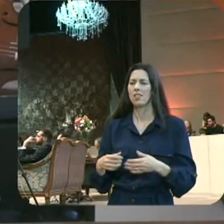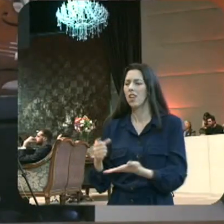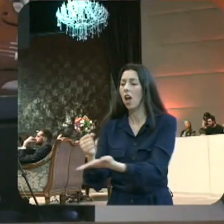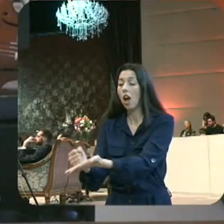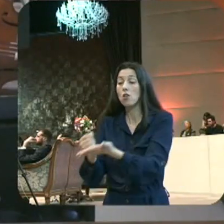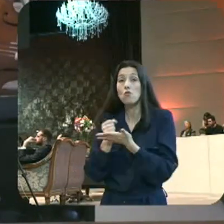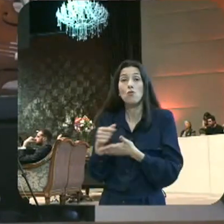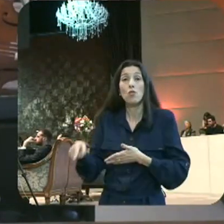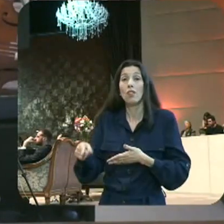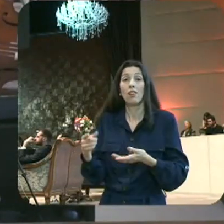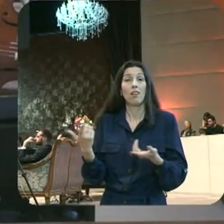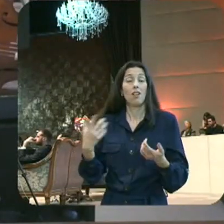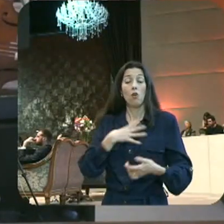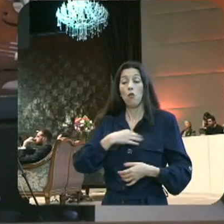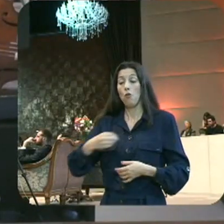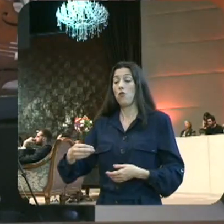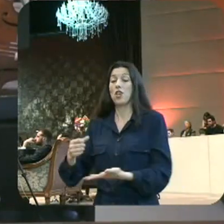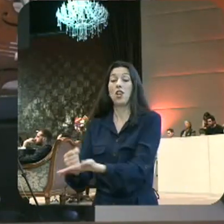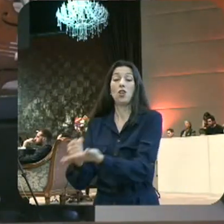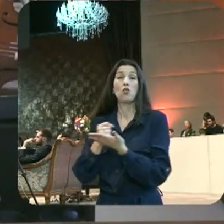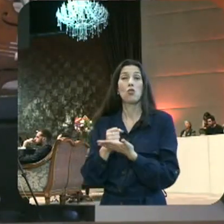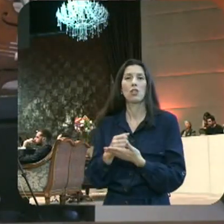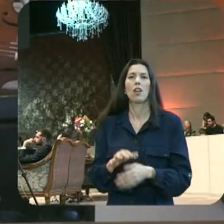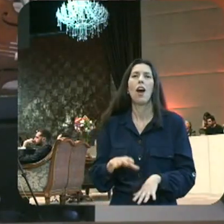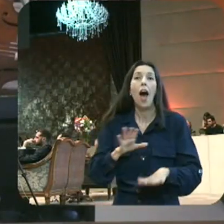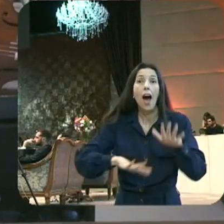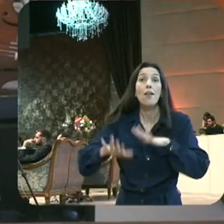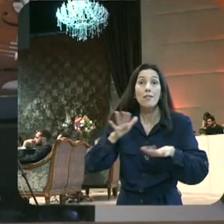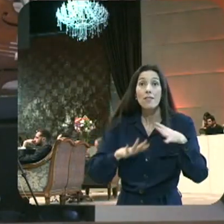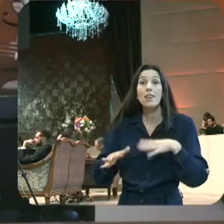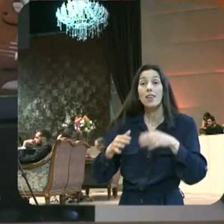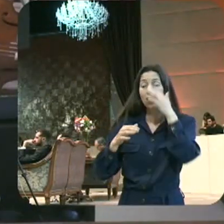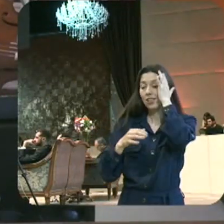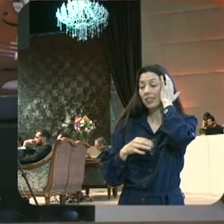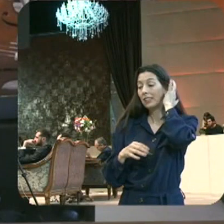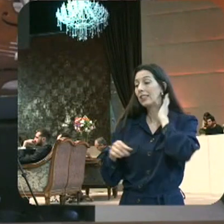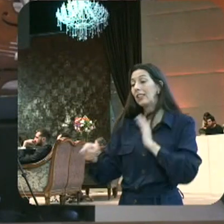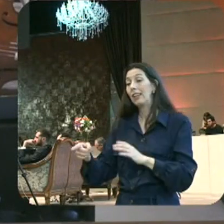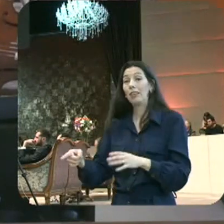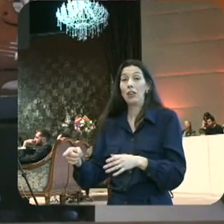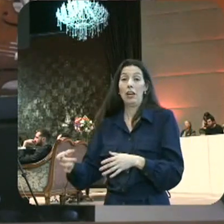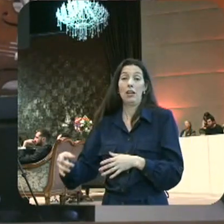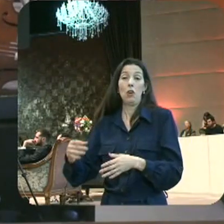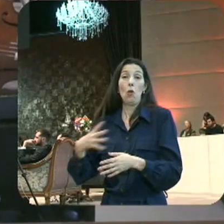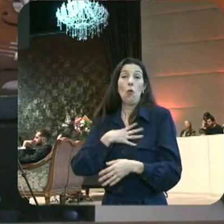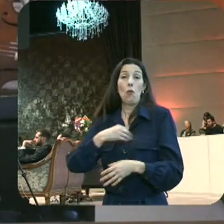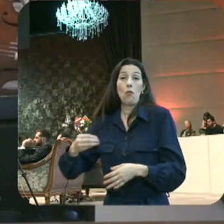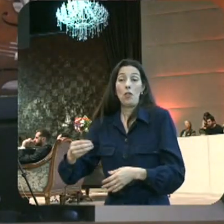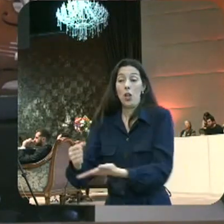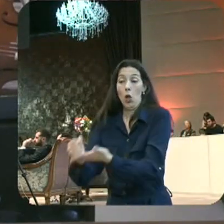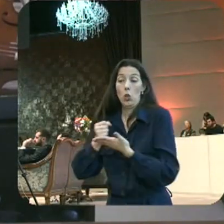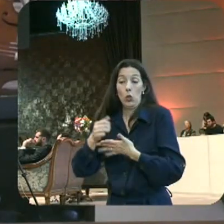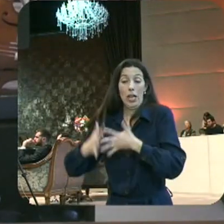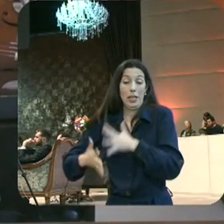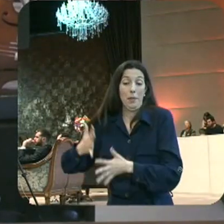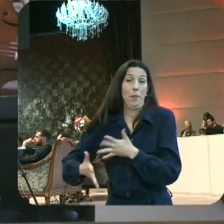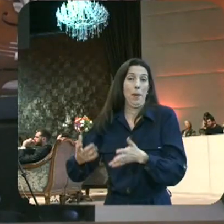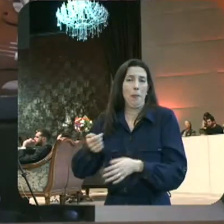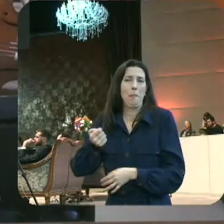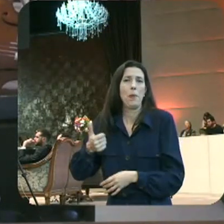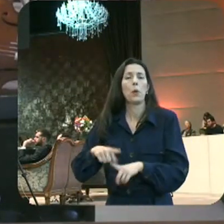dos filhos, às vezes dá até mais trabalho, o filho ajudar dá mais confusão, mas a gente pede para